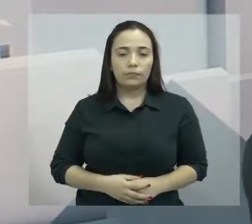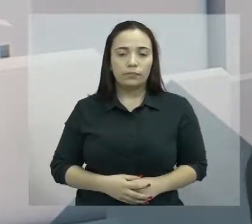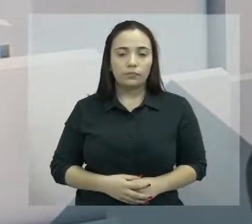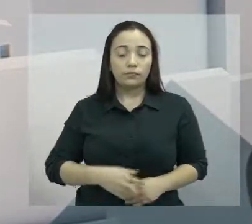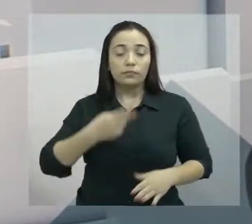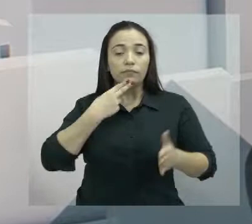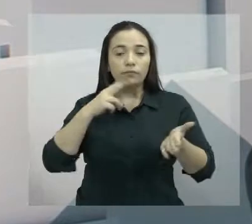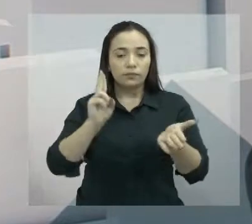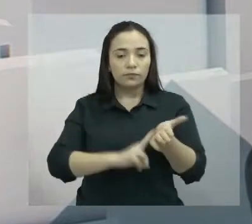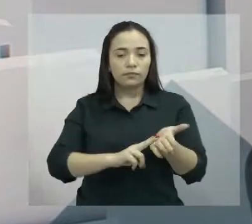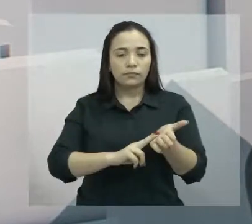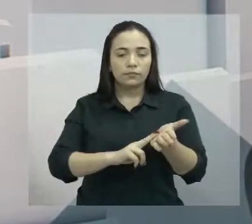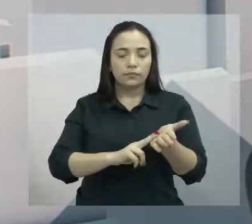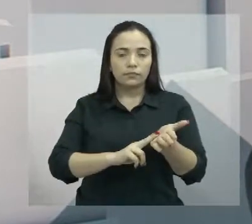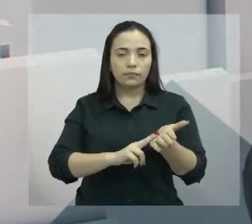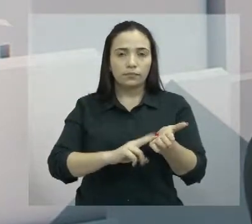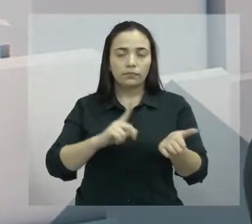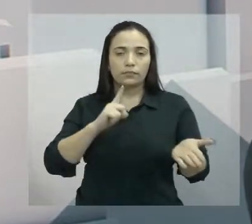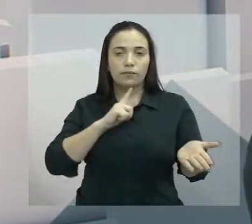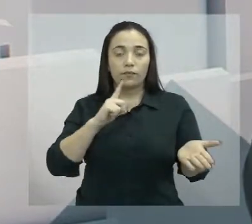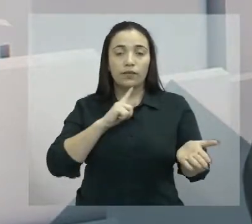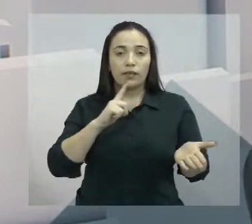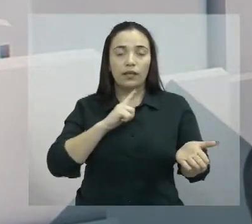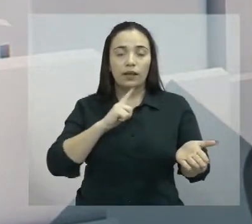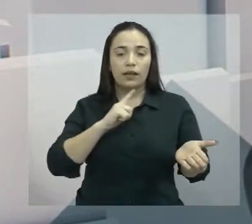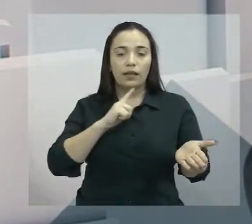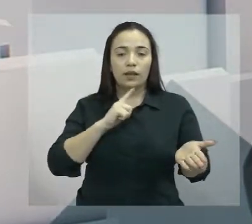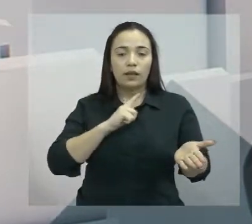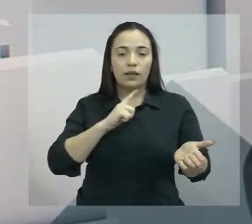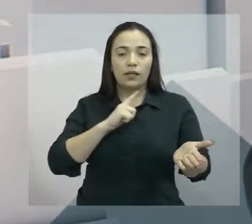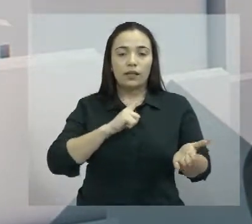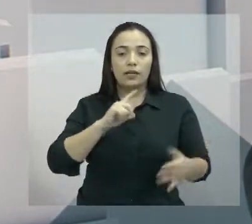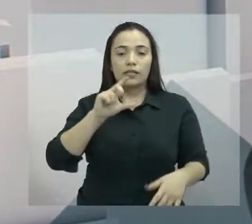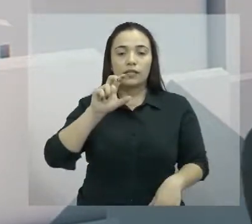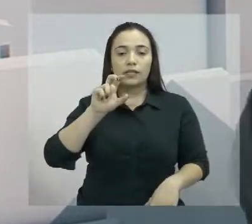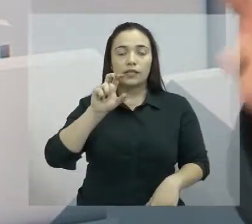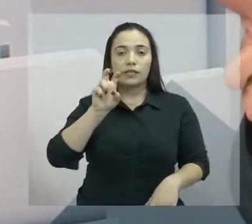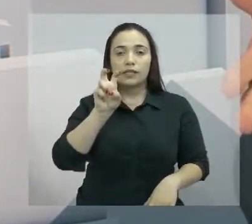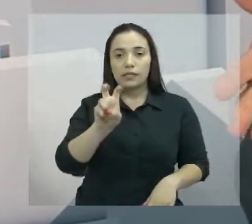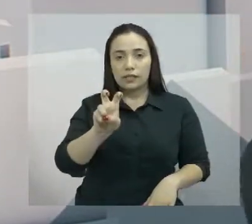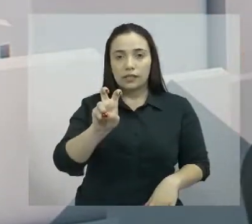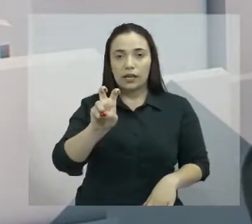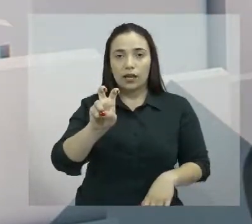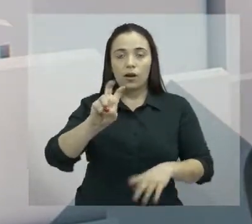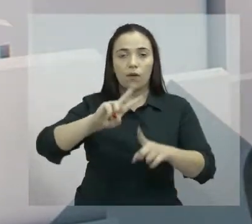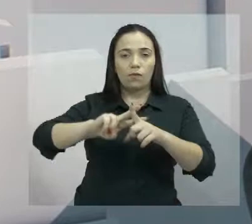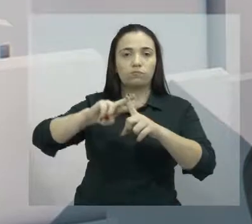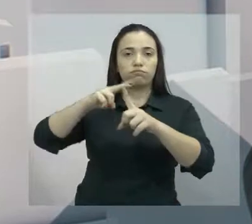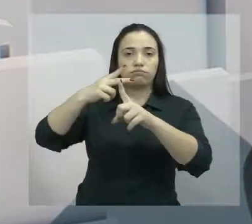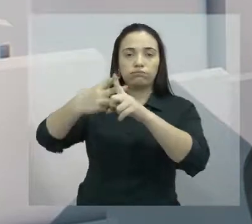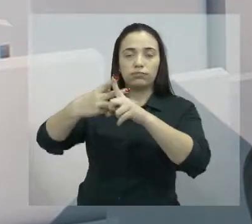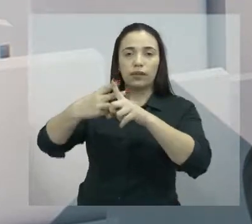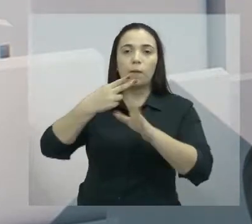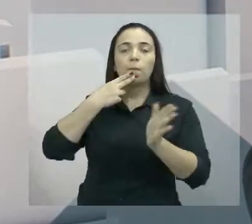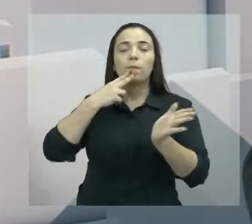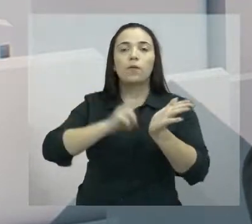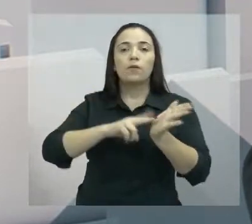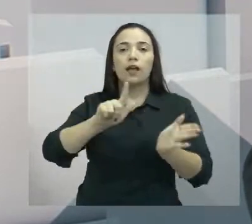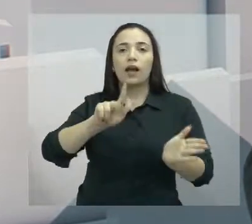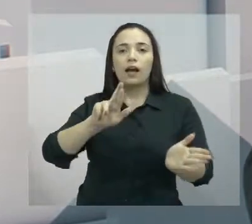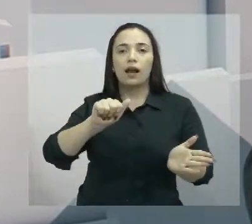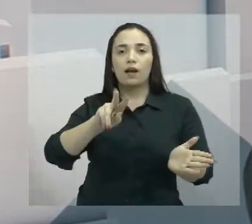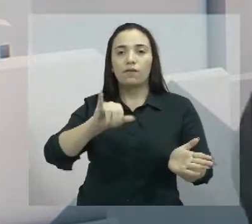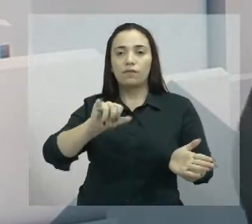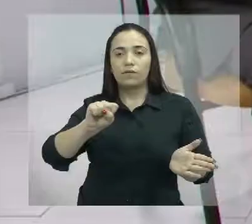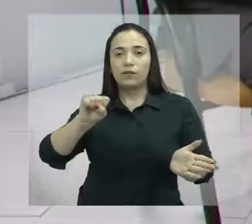a multa era 5 vezes o valor da multa gravíssima. E quando foi em 2012,